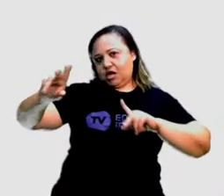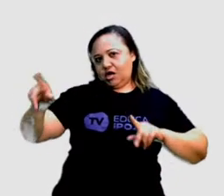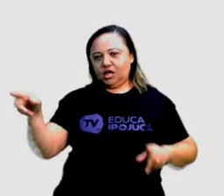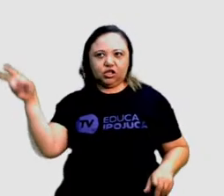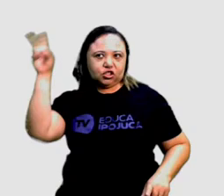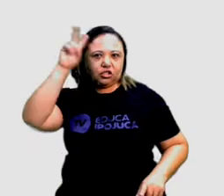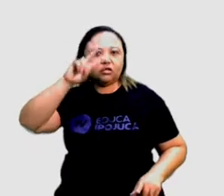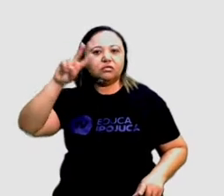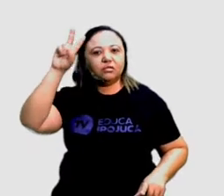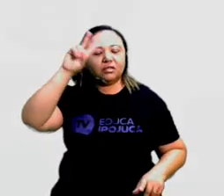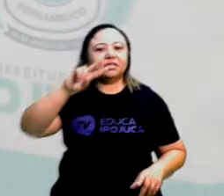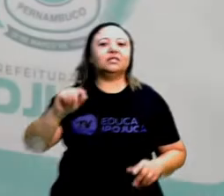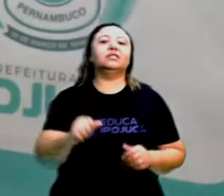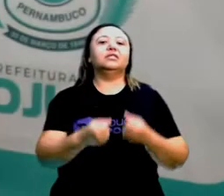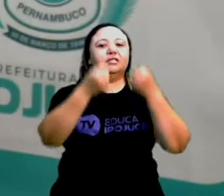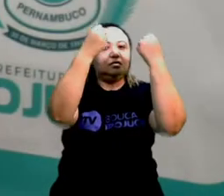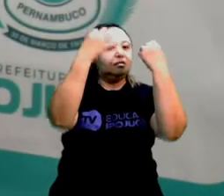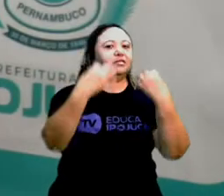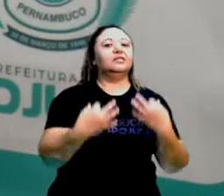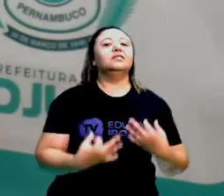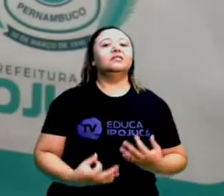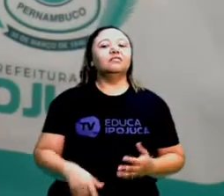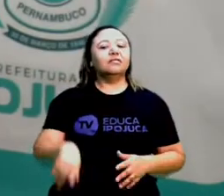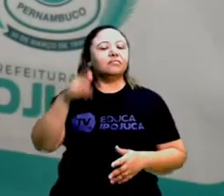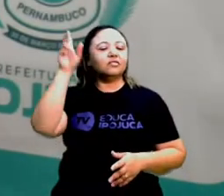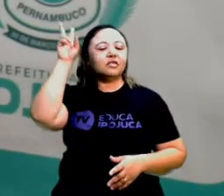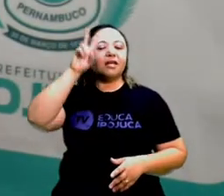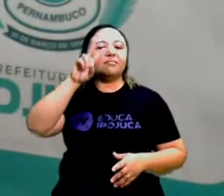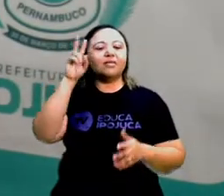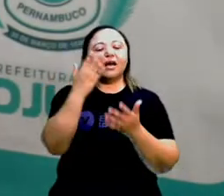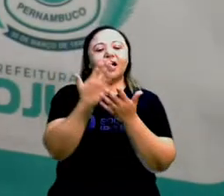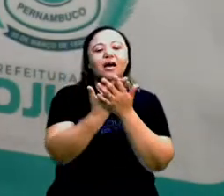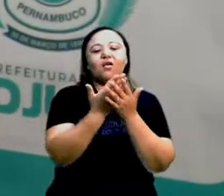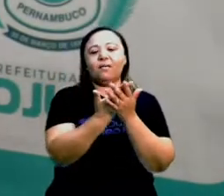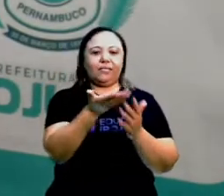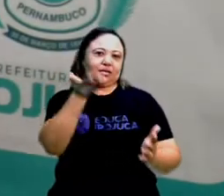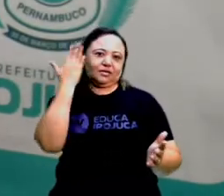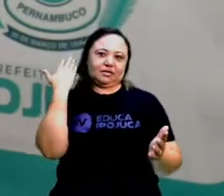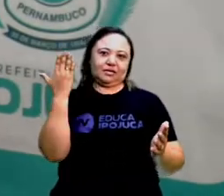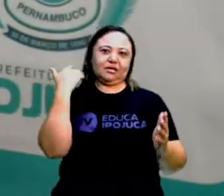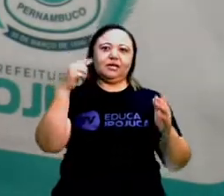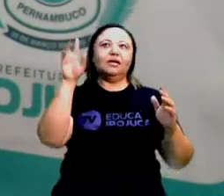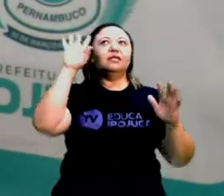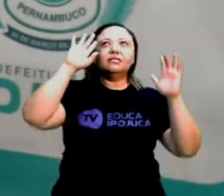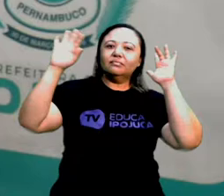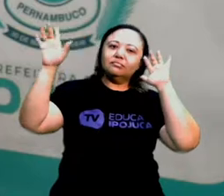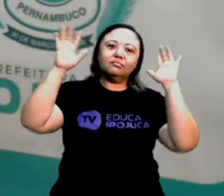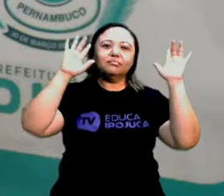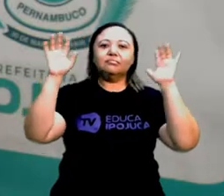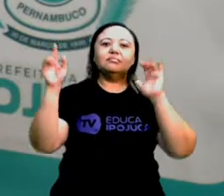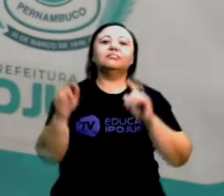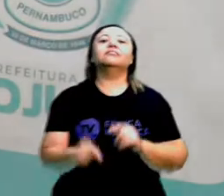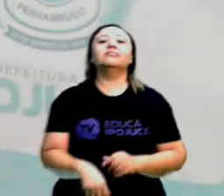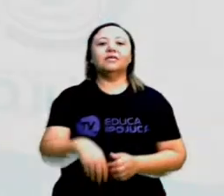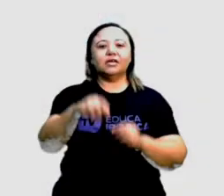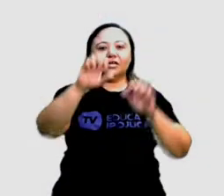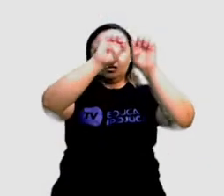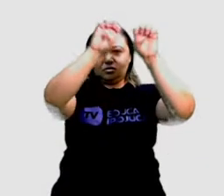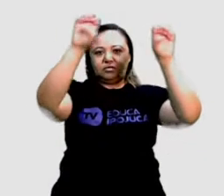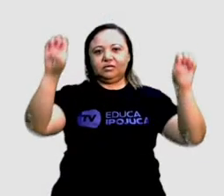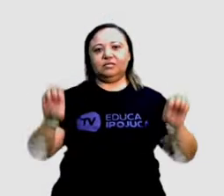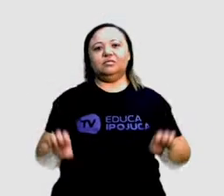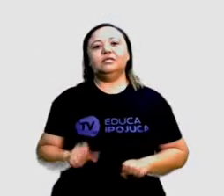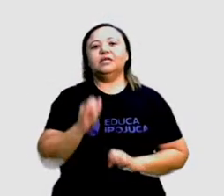história. Mas antes, vamos relembrar o que a gente viu na aula passada. Na aula passada, nós refletimos alguns aspectos da estrutura